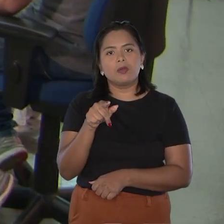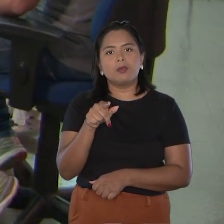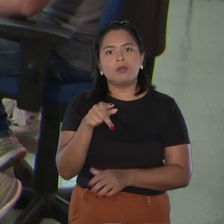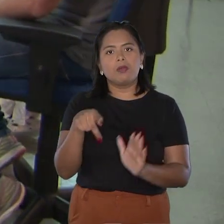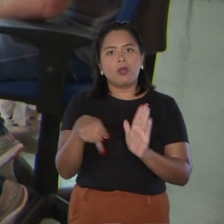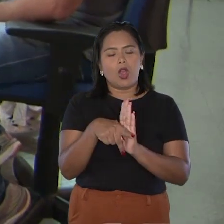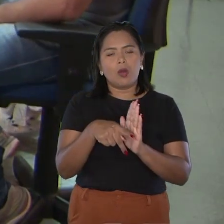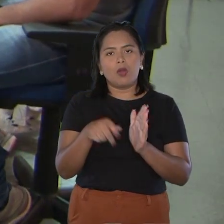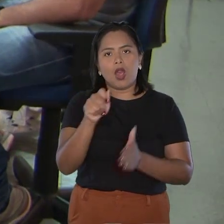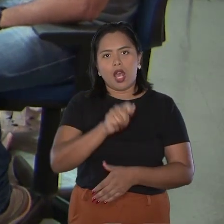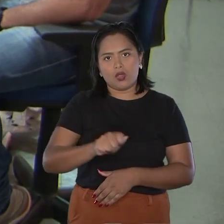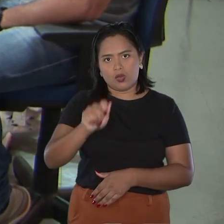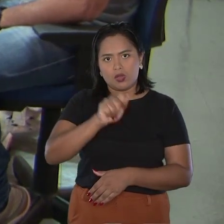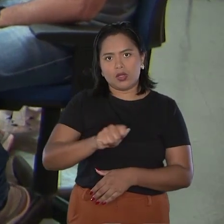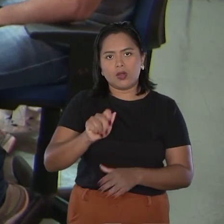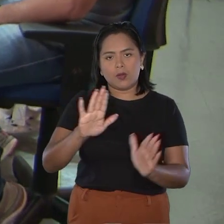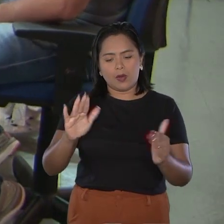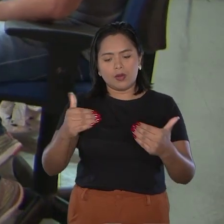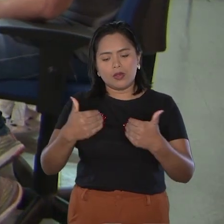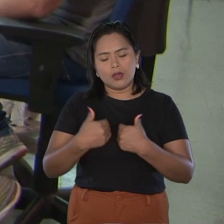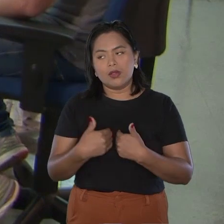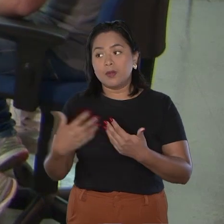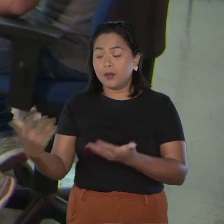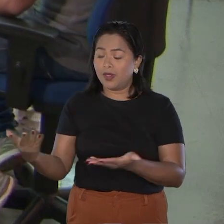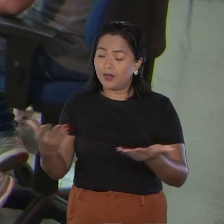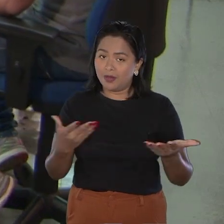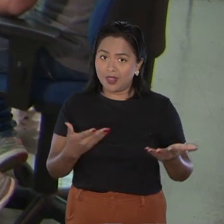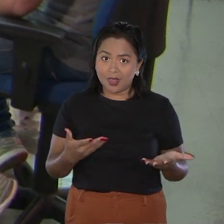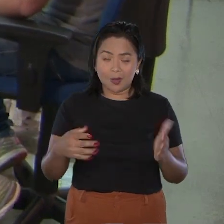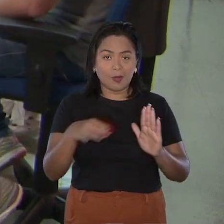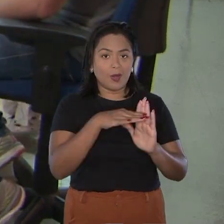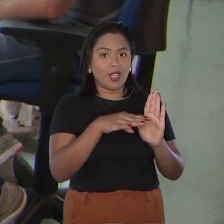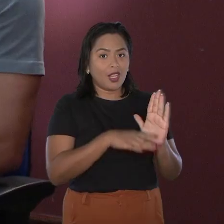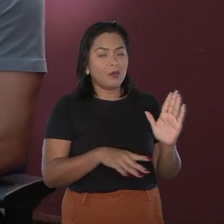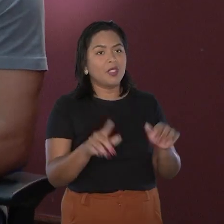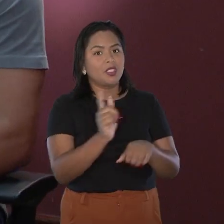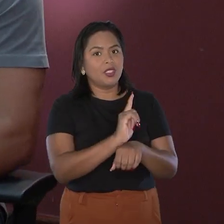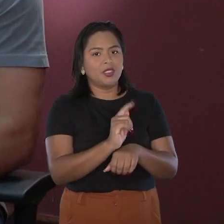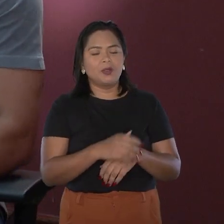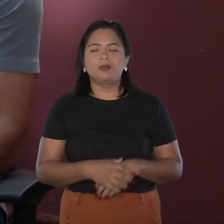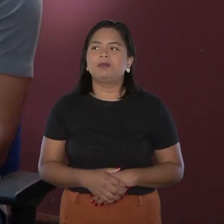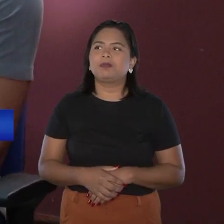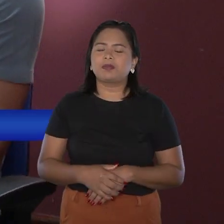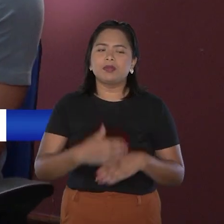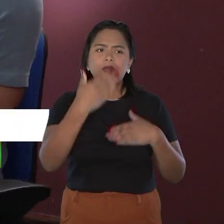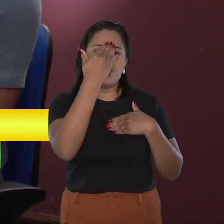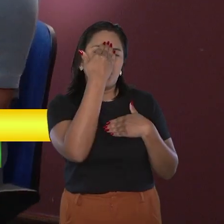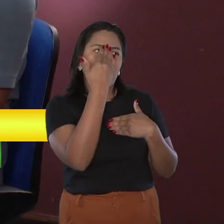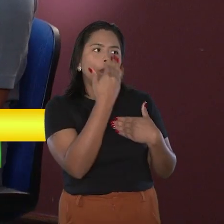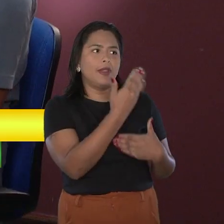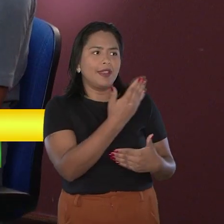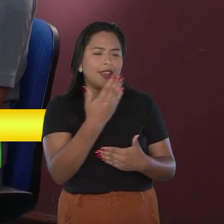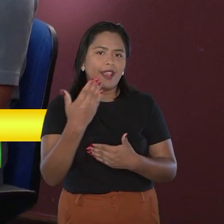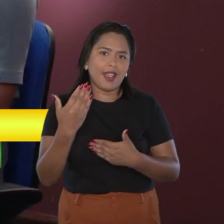nome da associação sejam bem-vindos ao programa um assunto a gestão obrigado obrigado